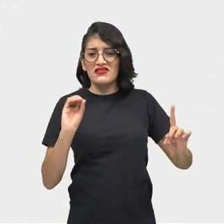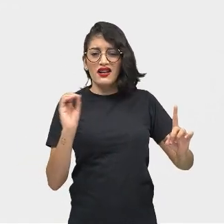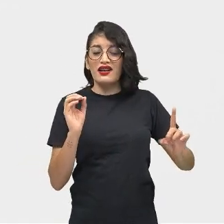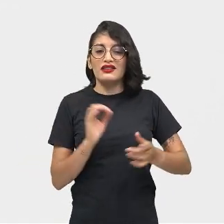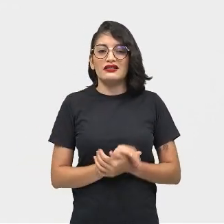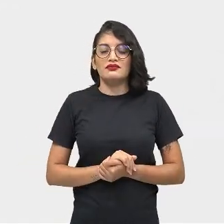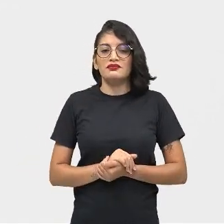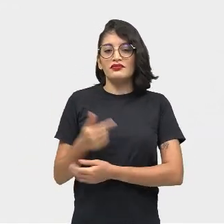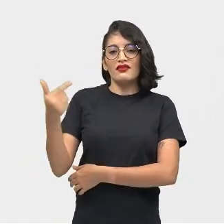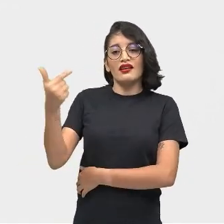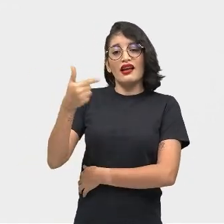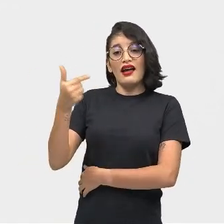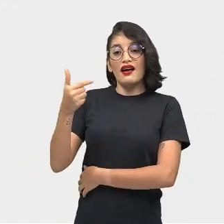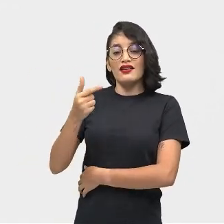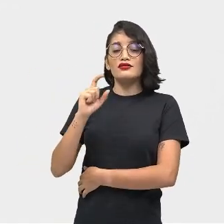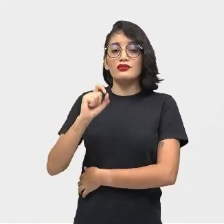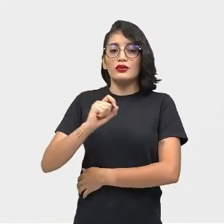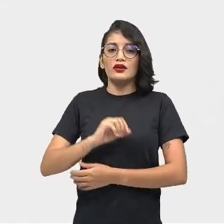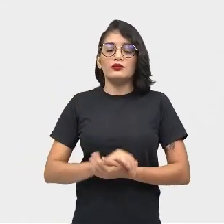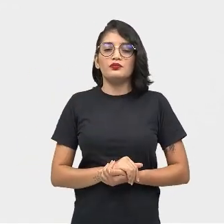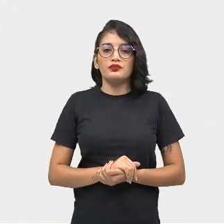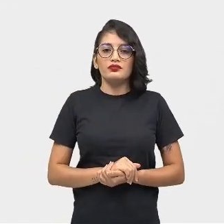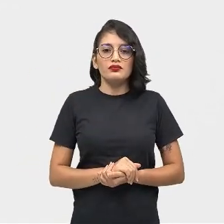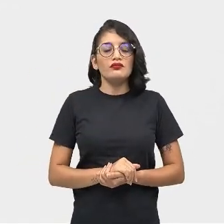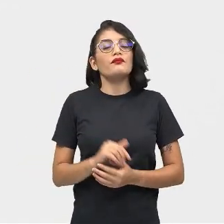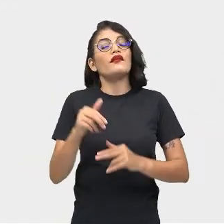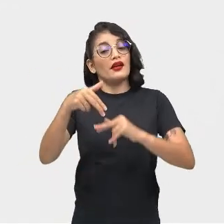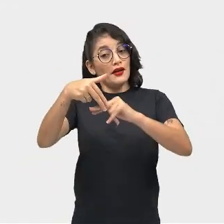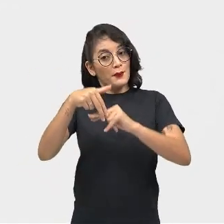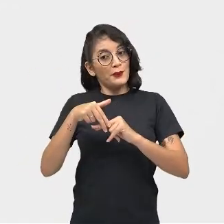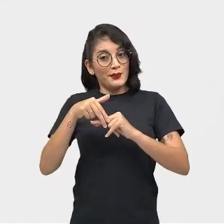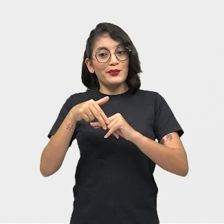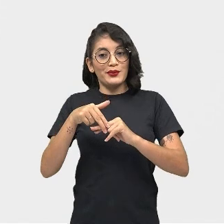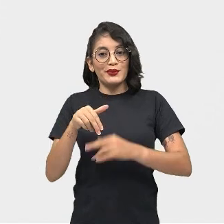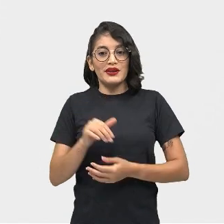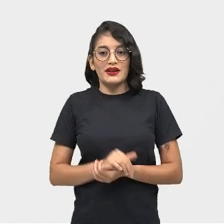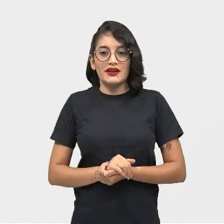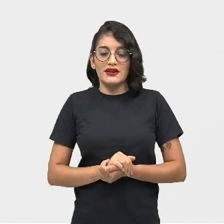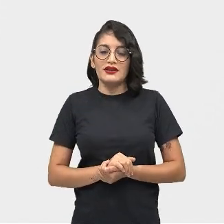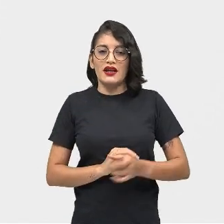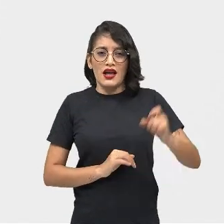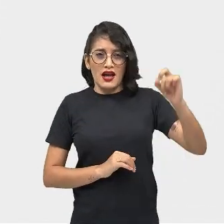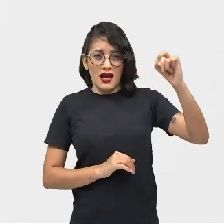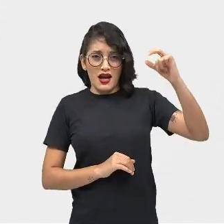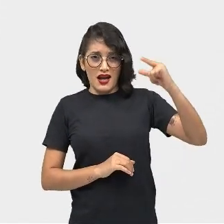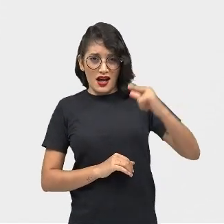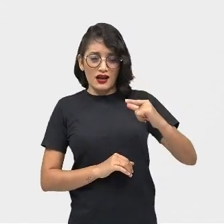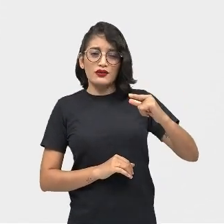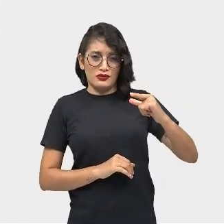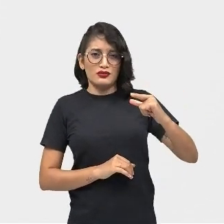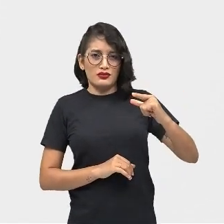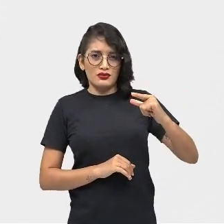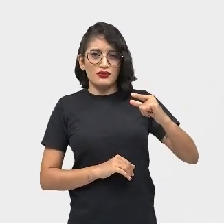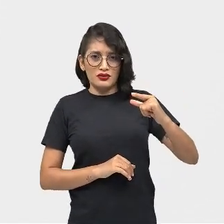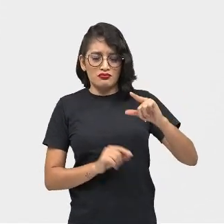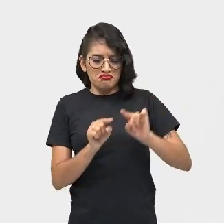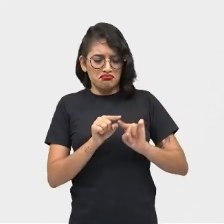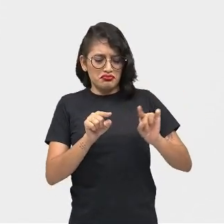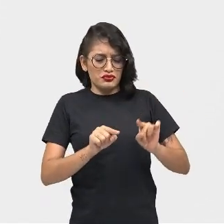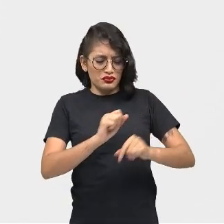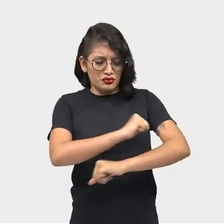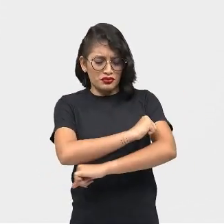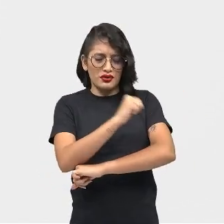E a segunda nós temos aqui, por conta disso, né? A sua luz cabia em uma janela, nós